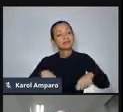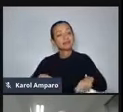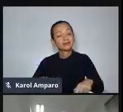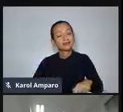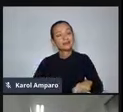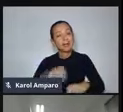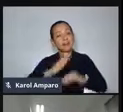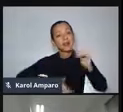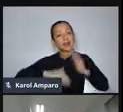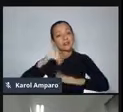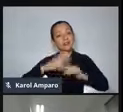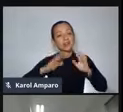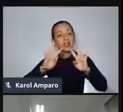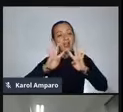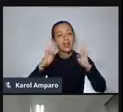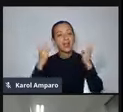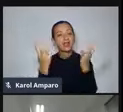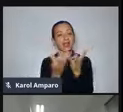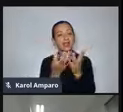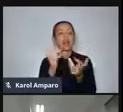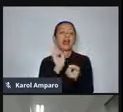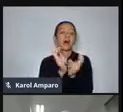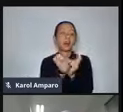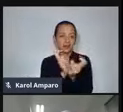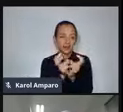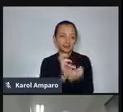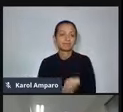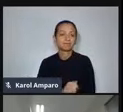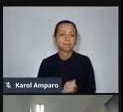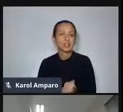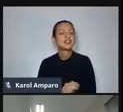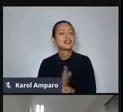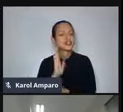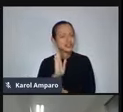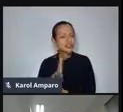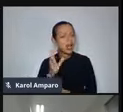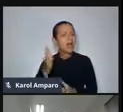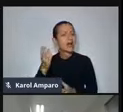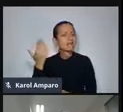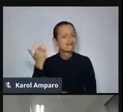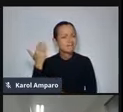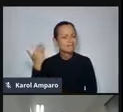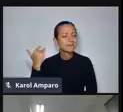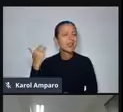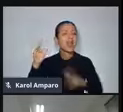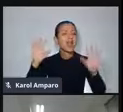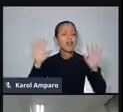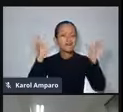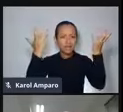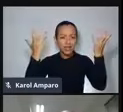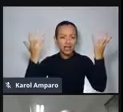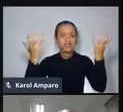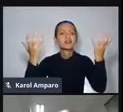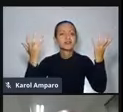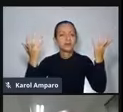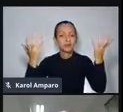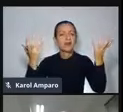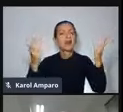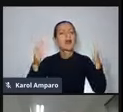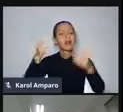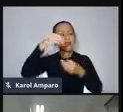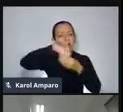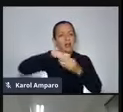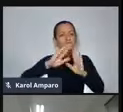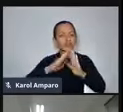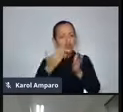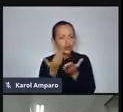Né? Nós fizemos muitos movimentos, muitos eventos assim, né? Escolares, né? E o pessoal de projeto,